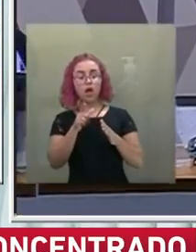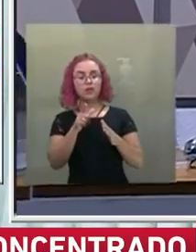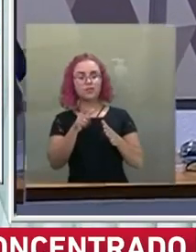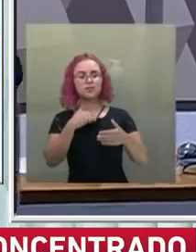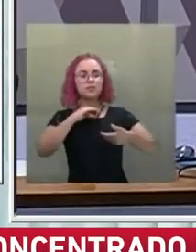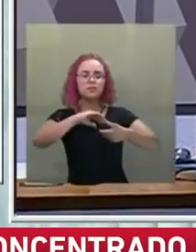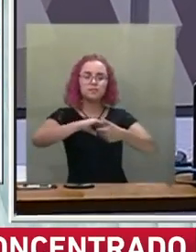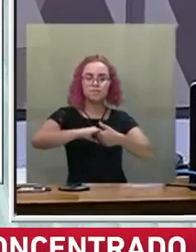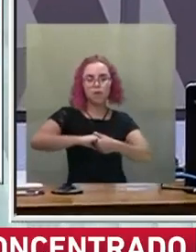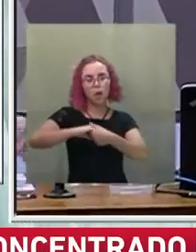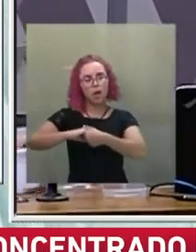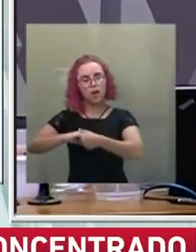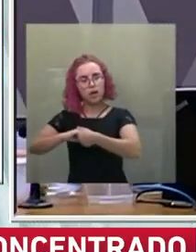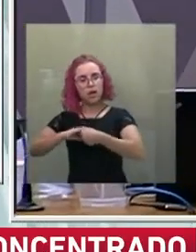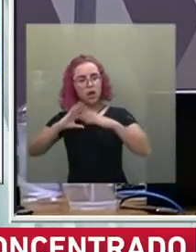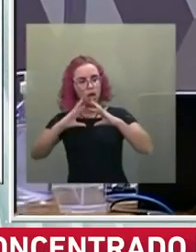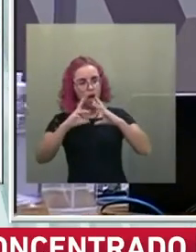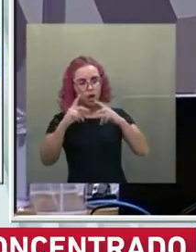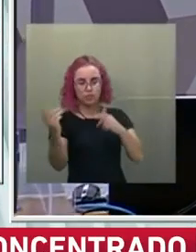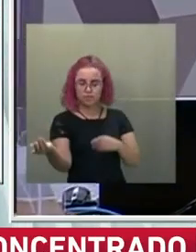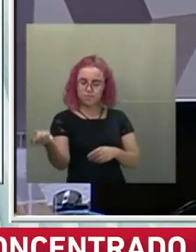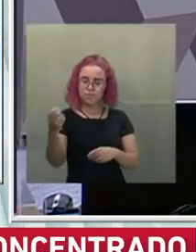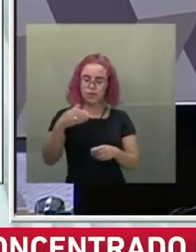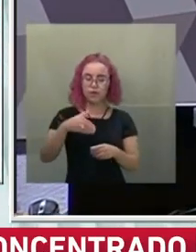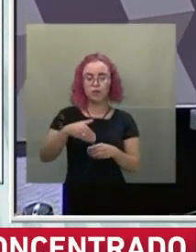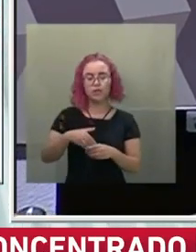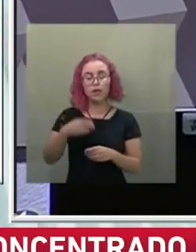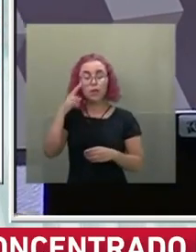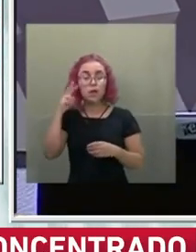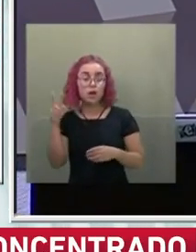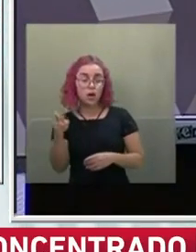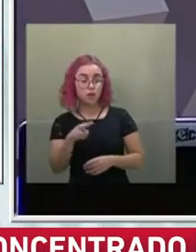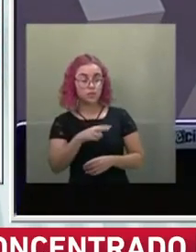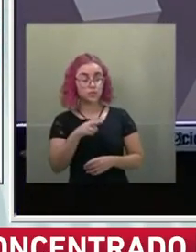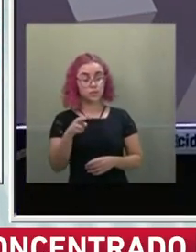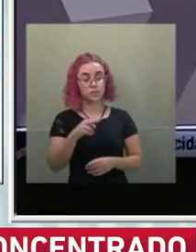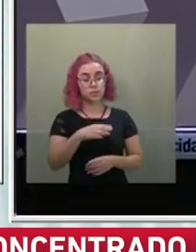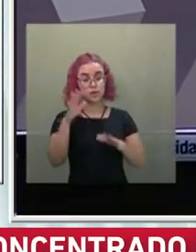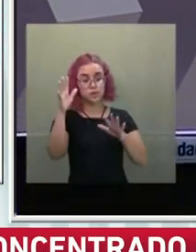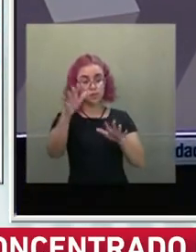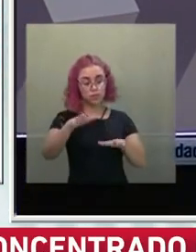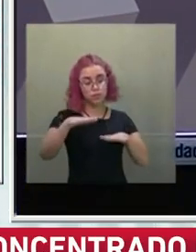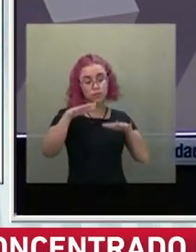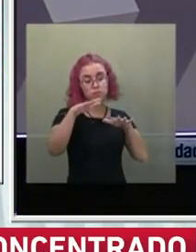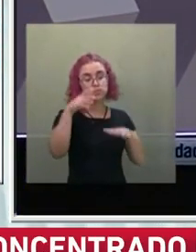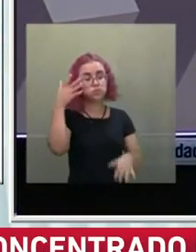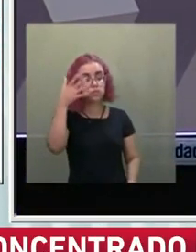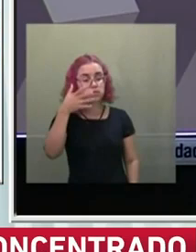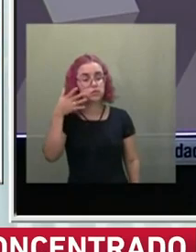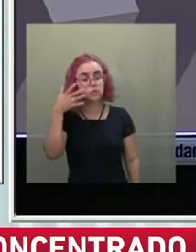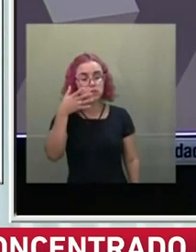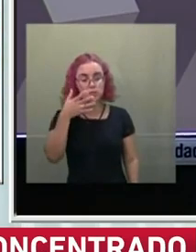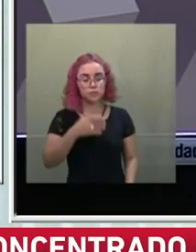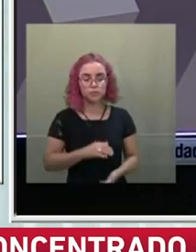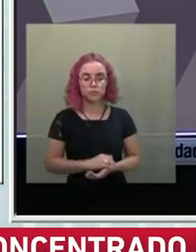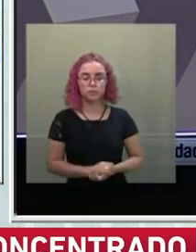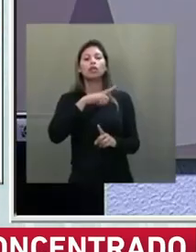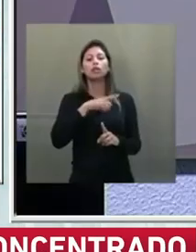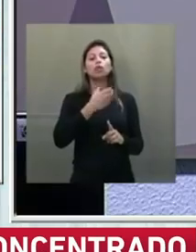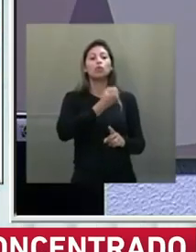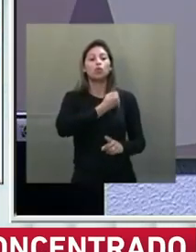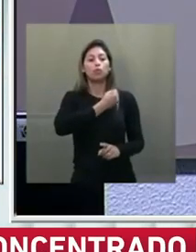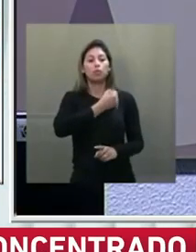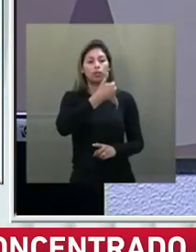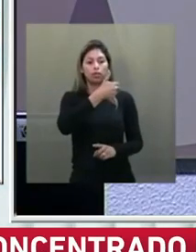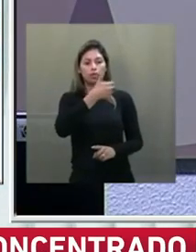nenhuma, é inadmissível que a privatização dos Correios não tenha sido